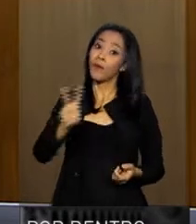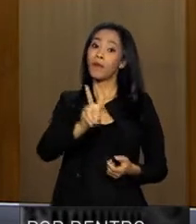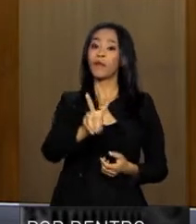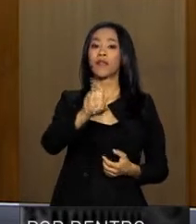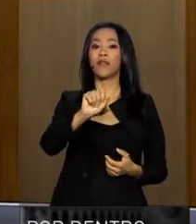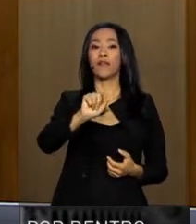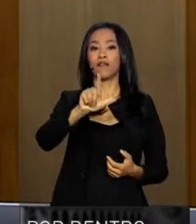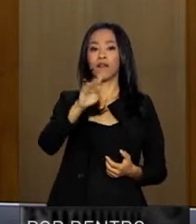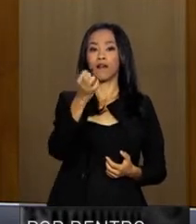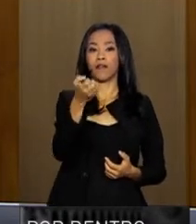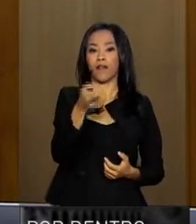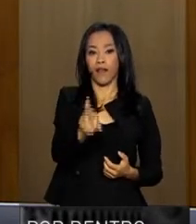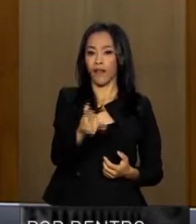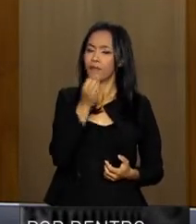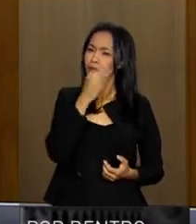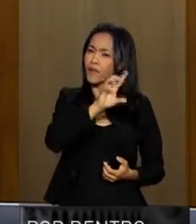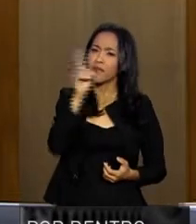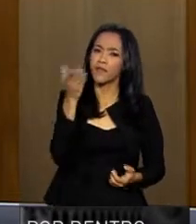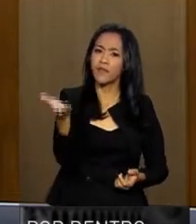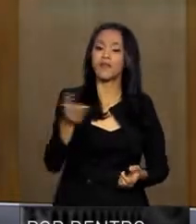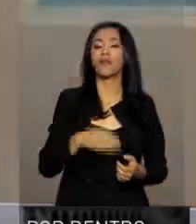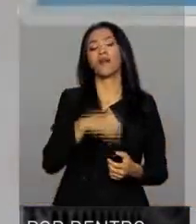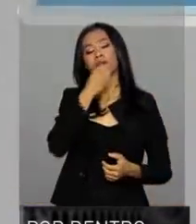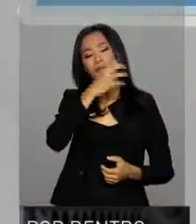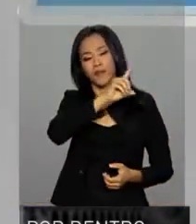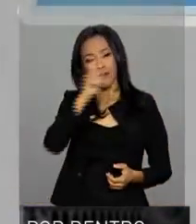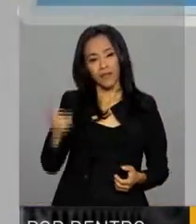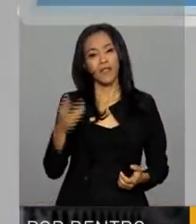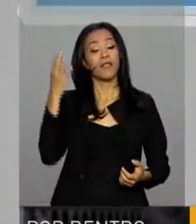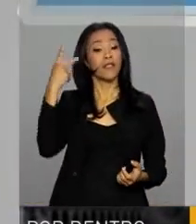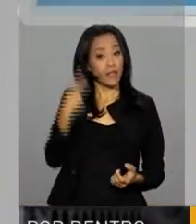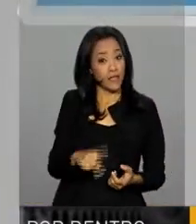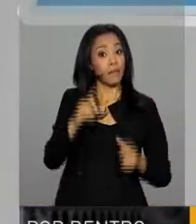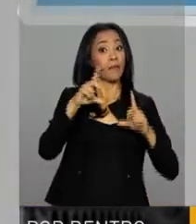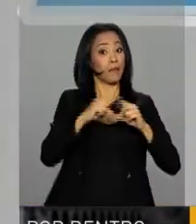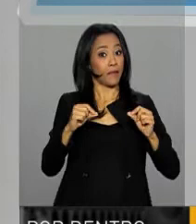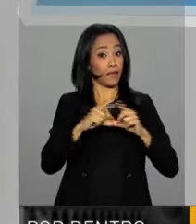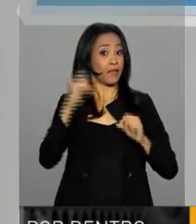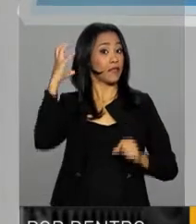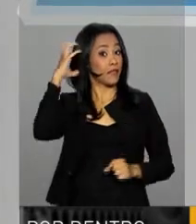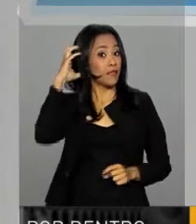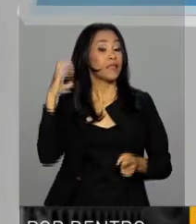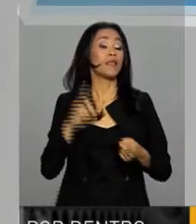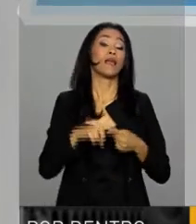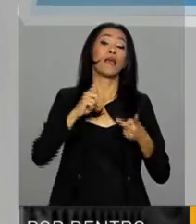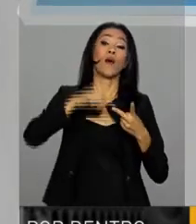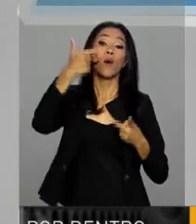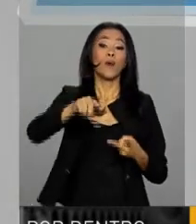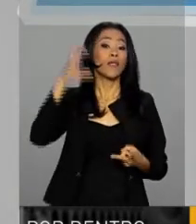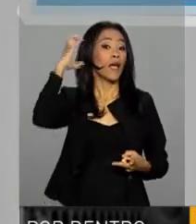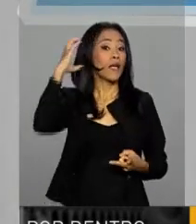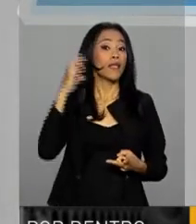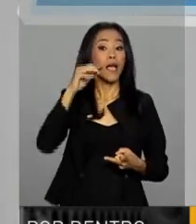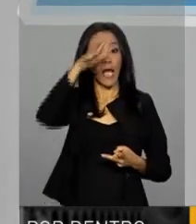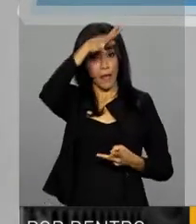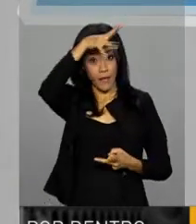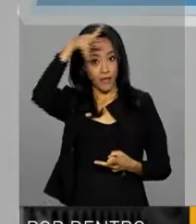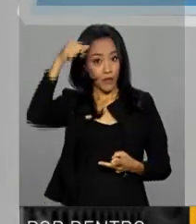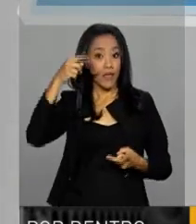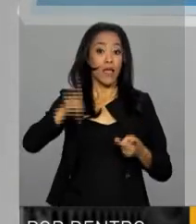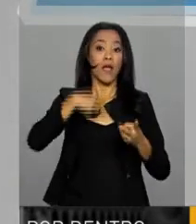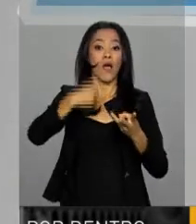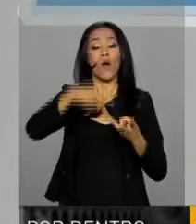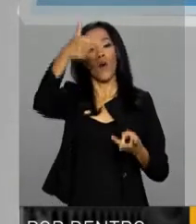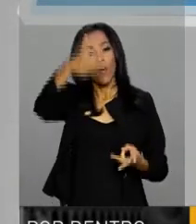muito bom dia para você bom dia além da rádio nacional de brasília também à rádio nacional da amazônia a do nacional